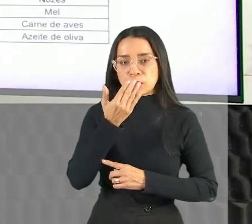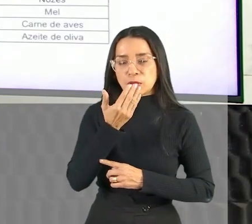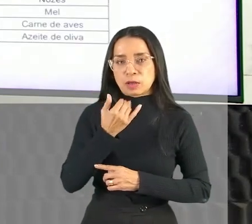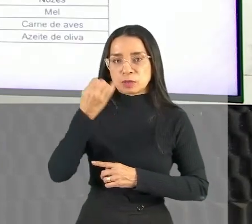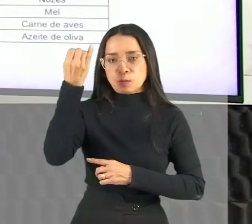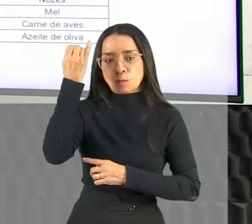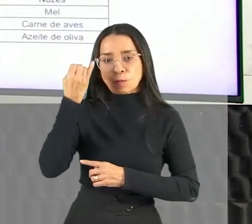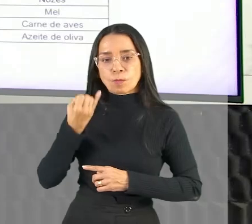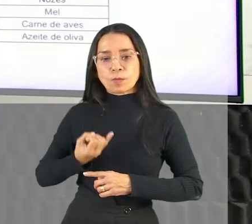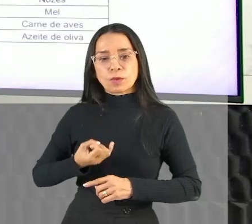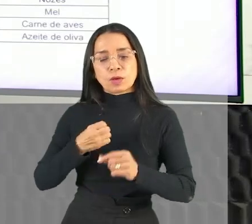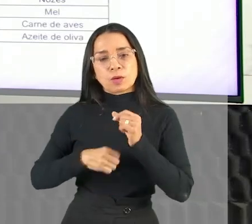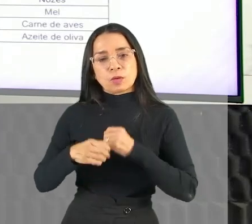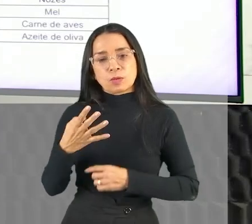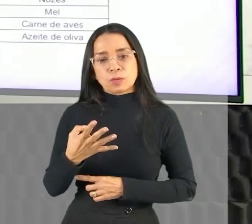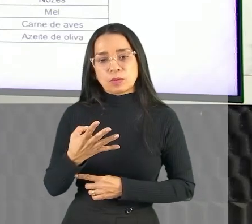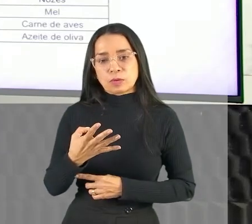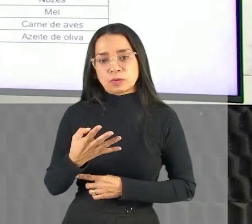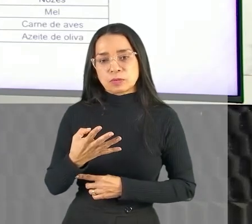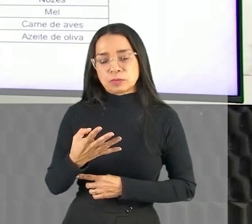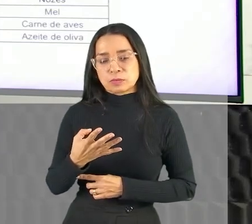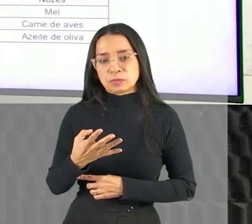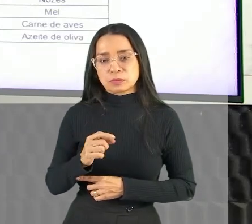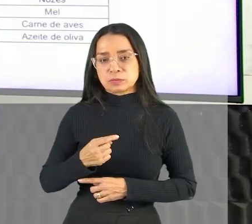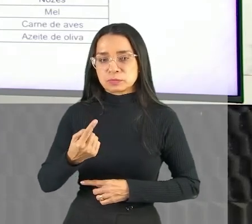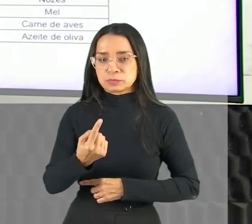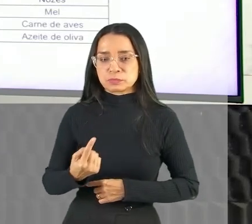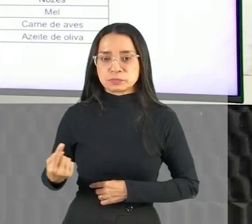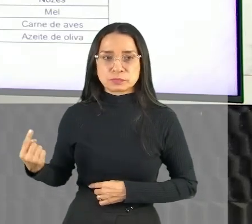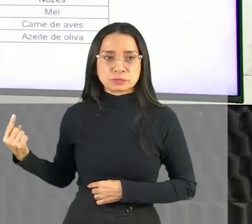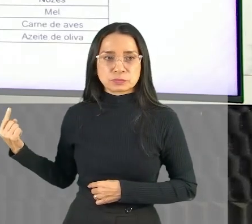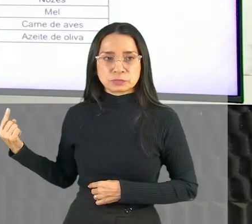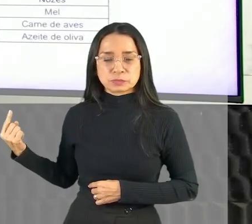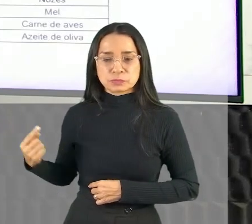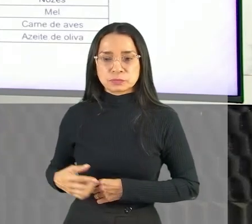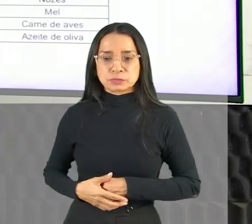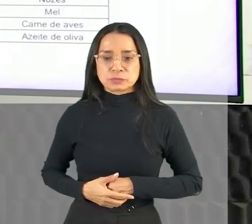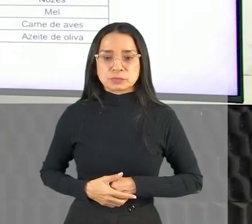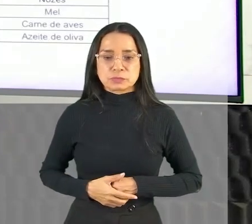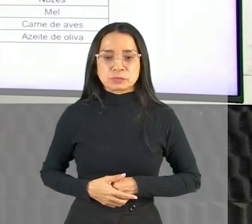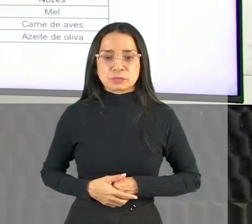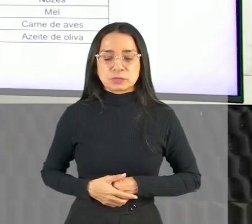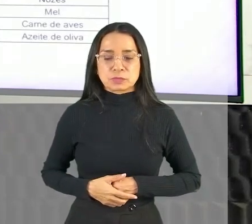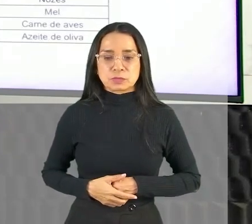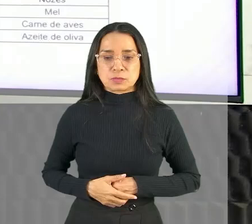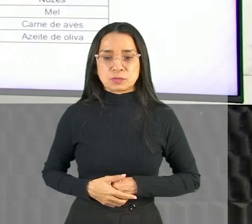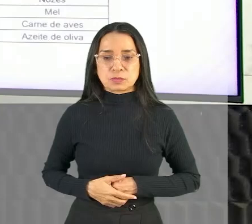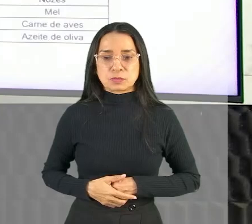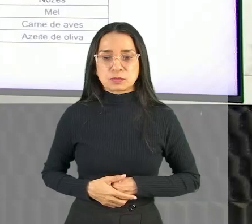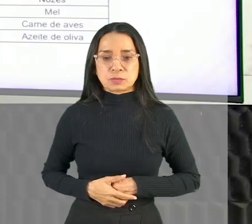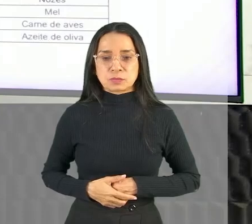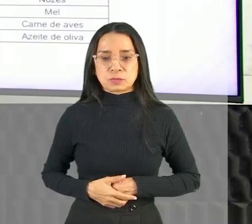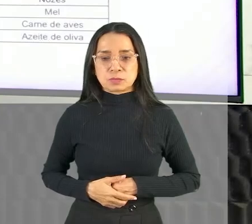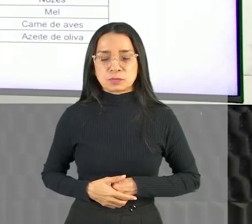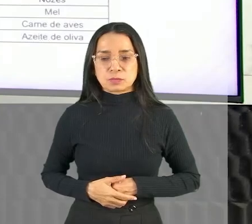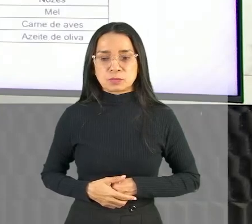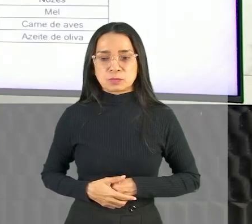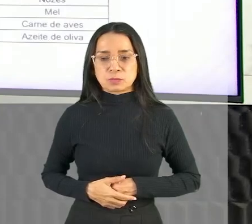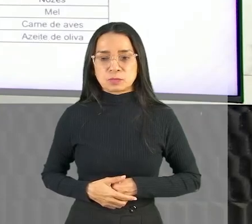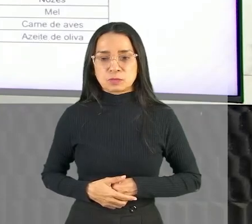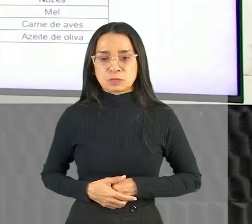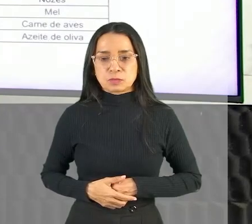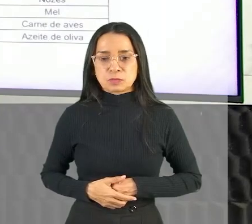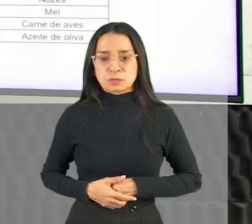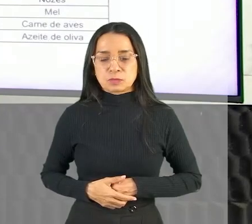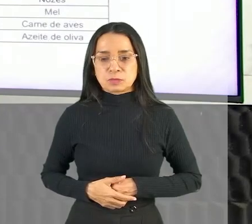só para finalizar ali, proteína, carne de aves na dieta 4 e na dieta 5, né,